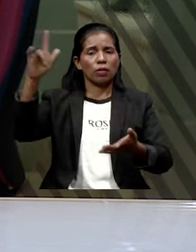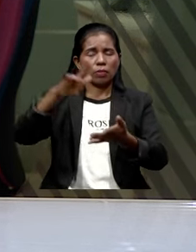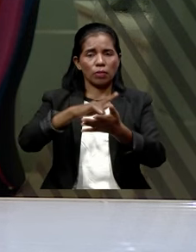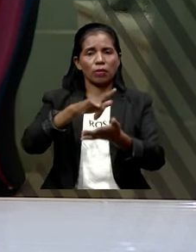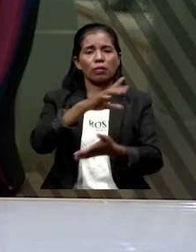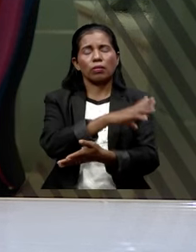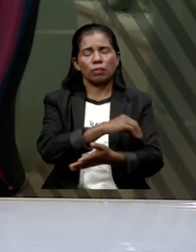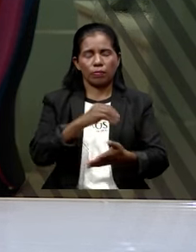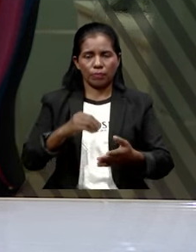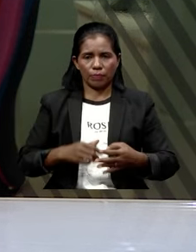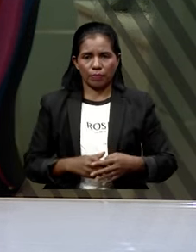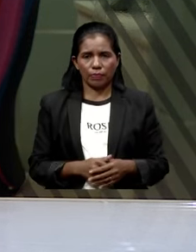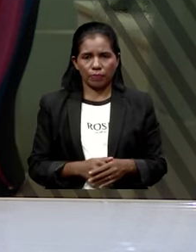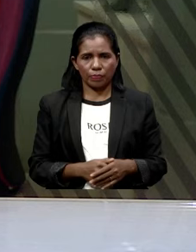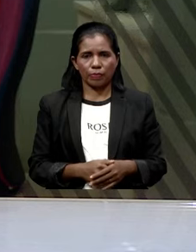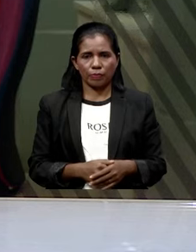Lobato.